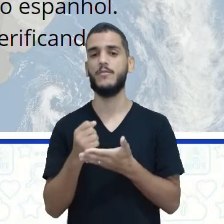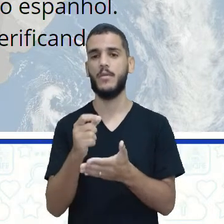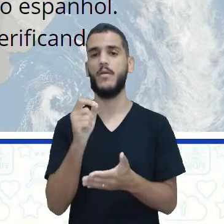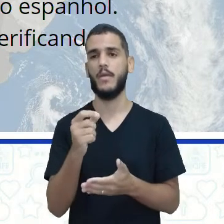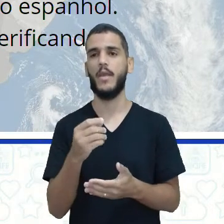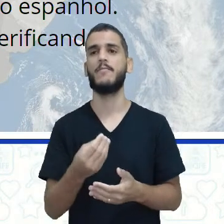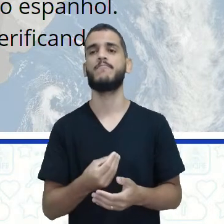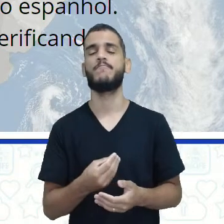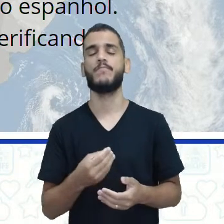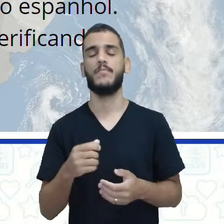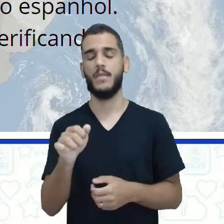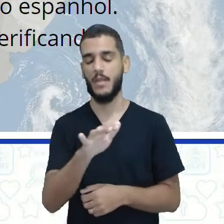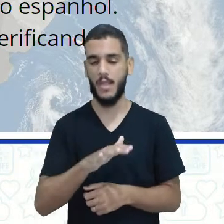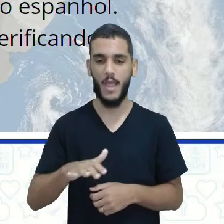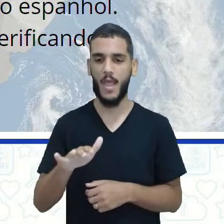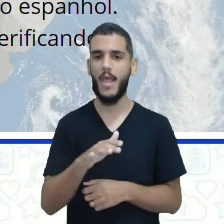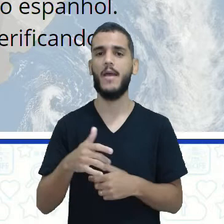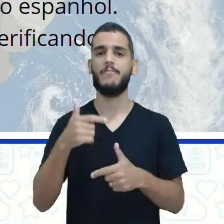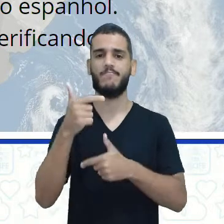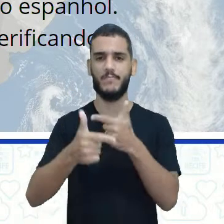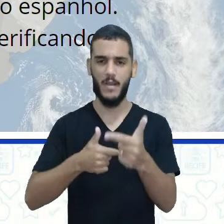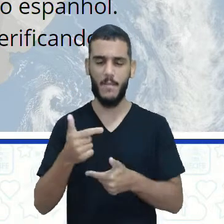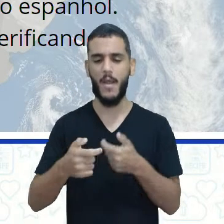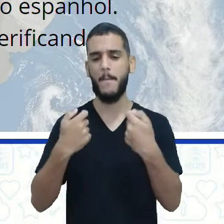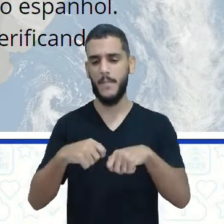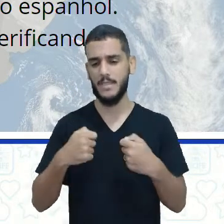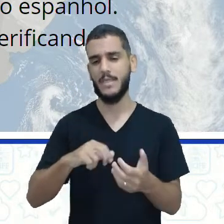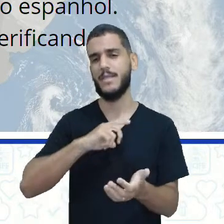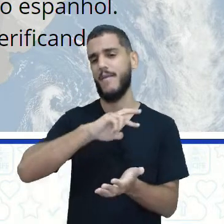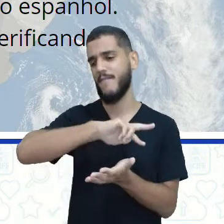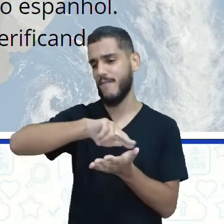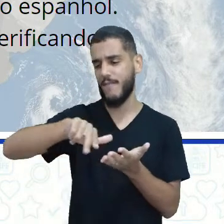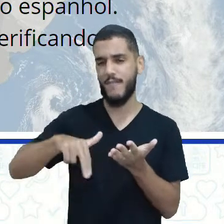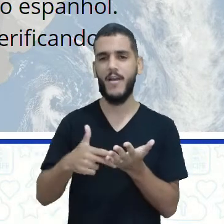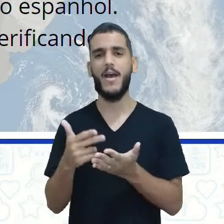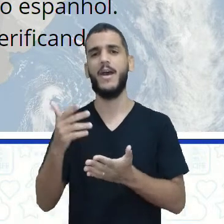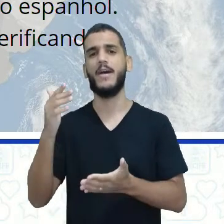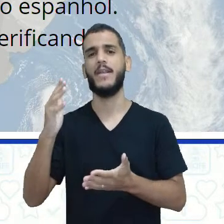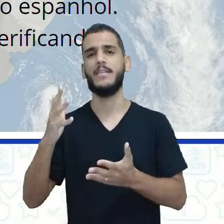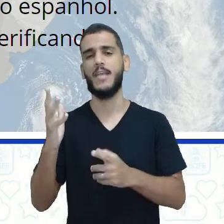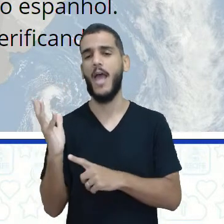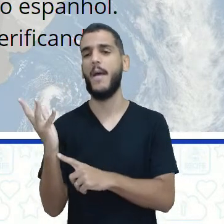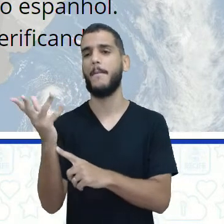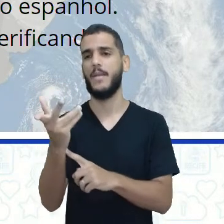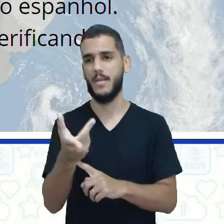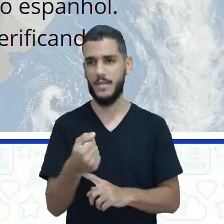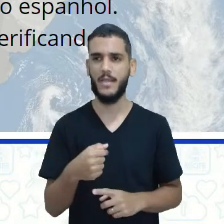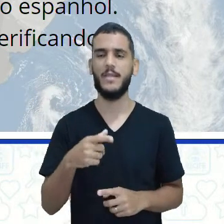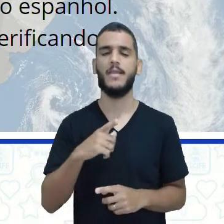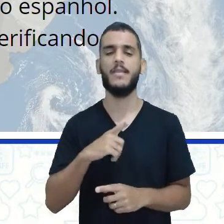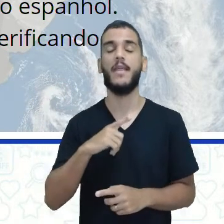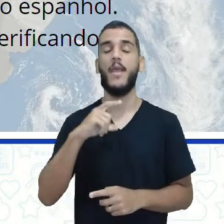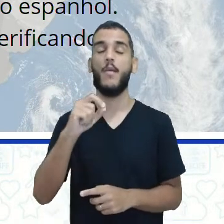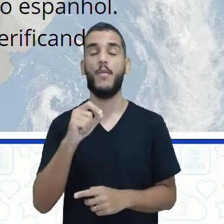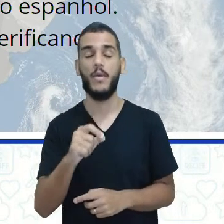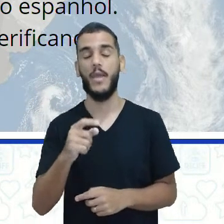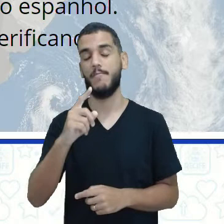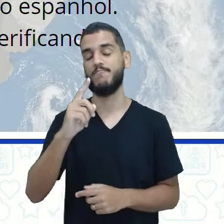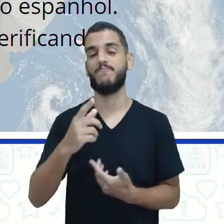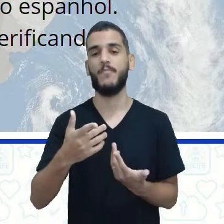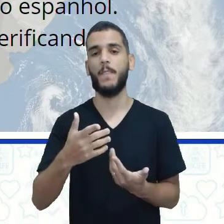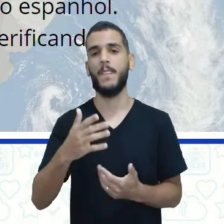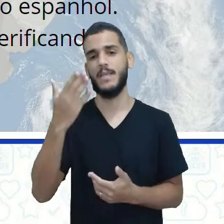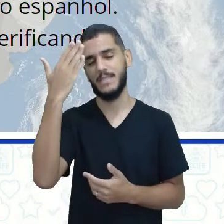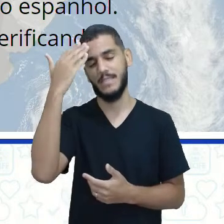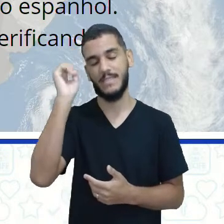eclético, né? Fazer de tudo um pouco, mantendo uma boa relação com diferentes origens culturais, dominar outros idiomas,